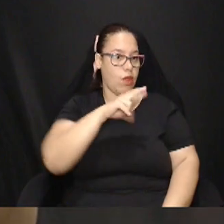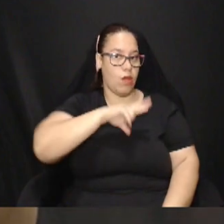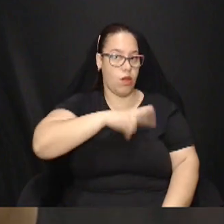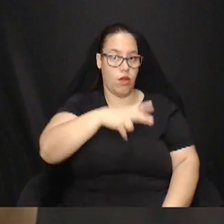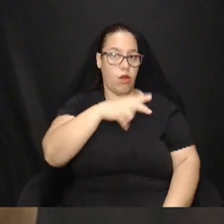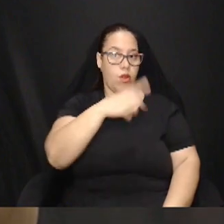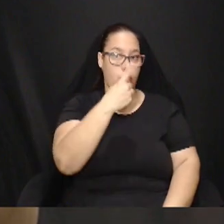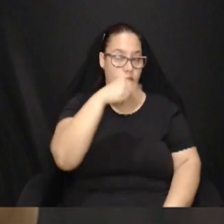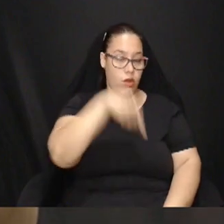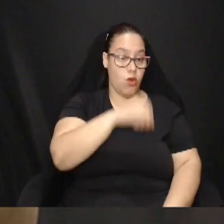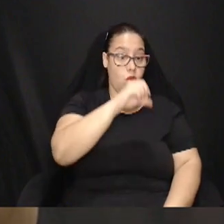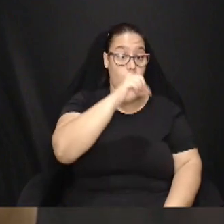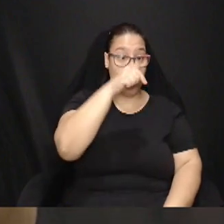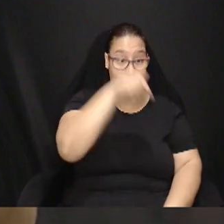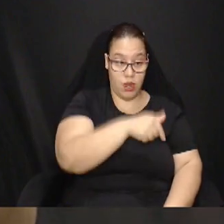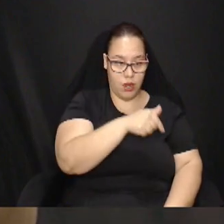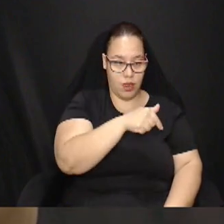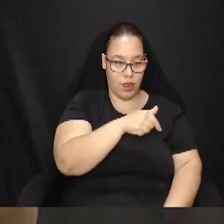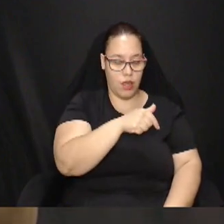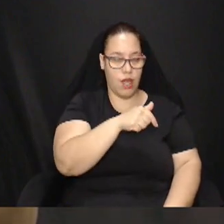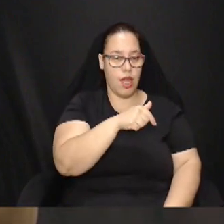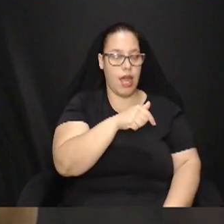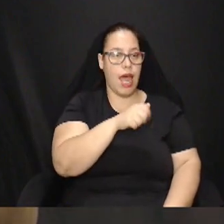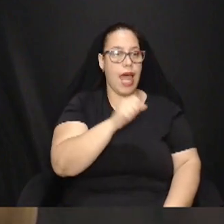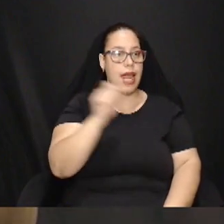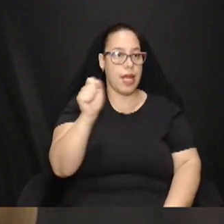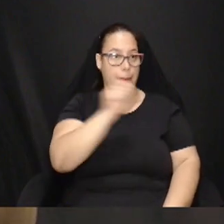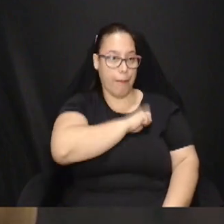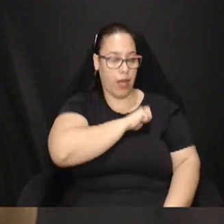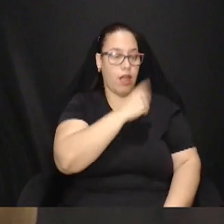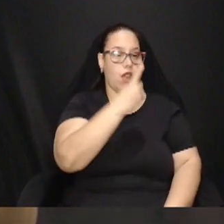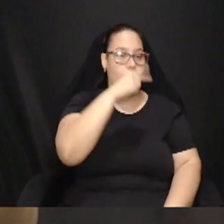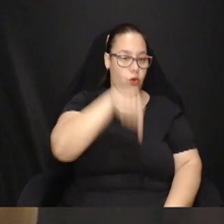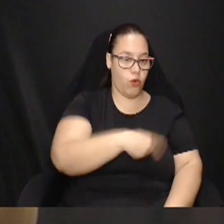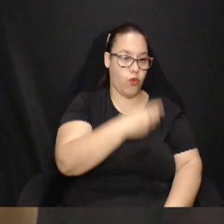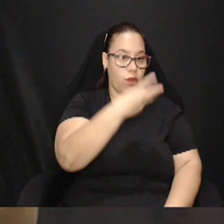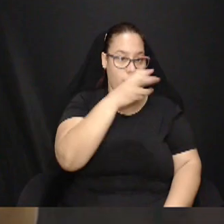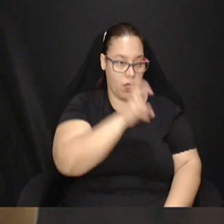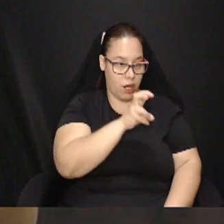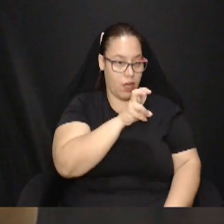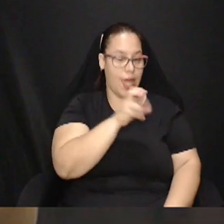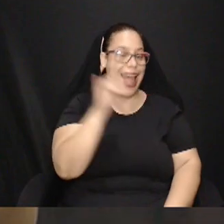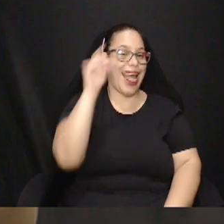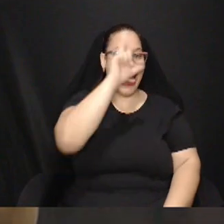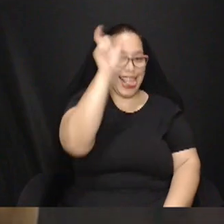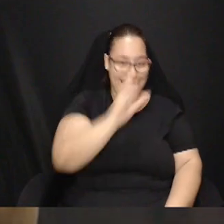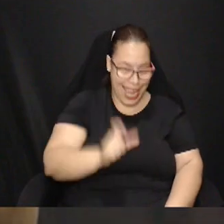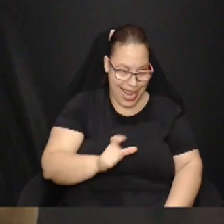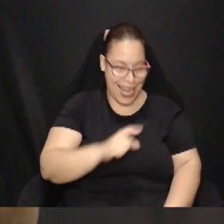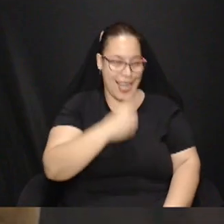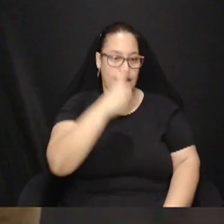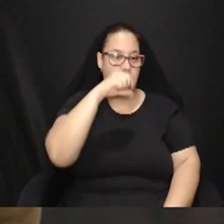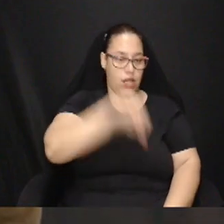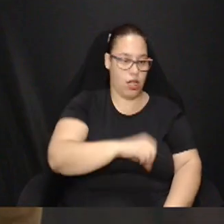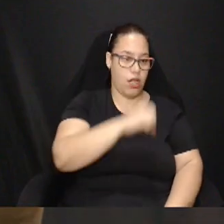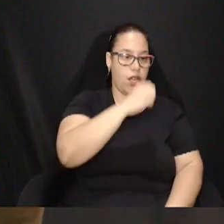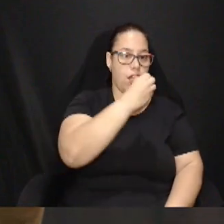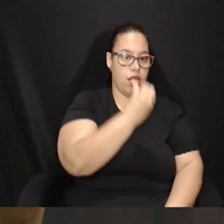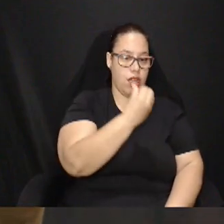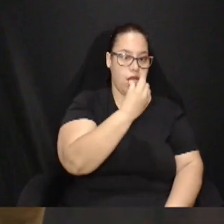1,26. Espanha está com 1,35. Itália está com 1,16.